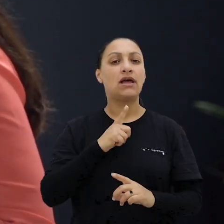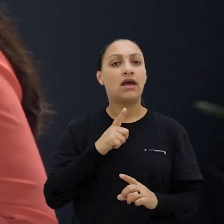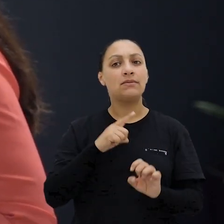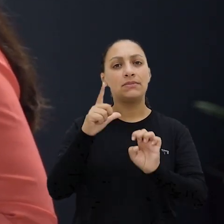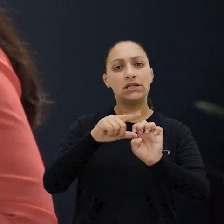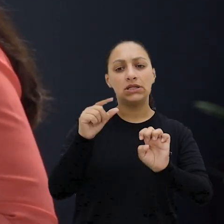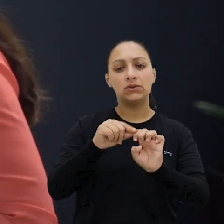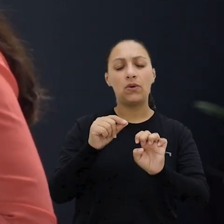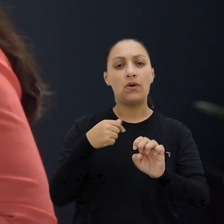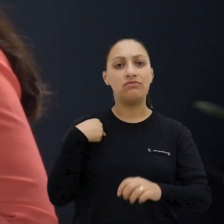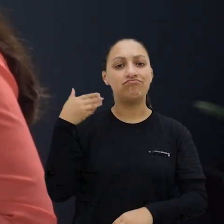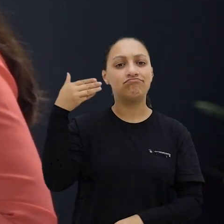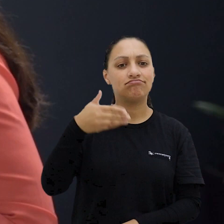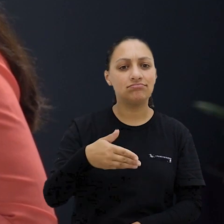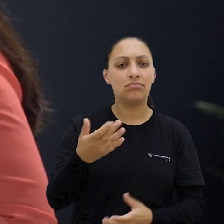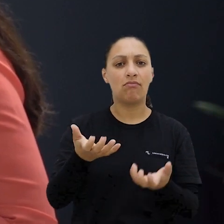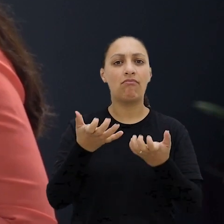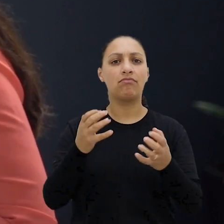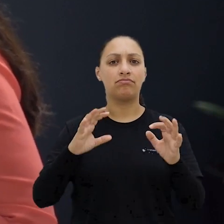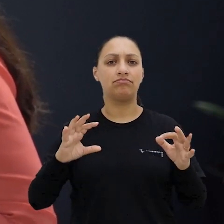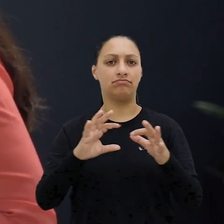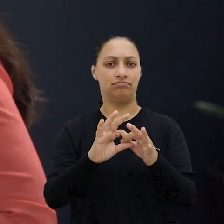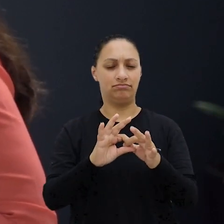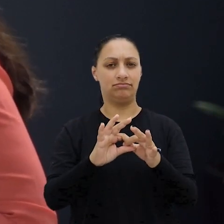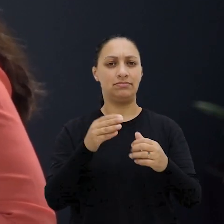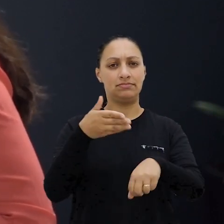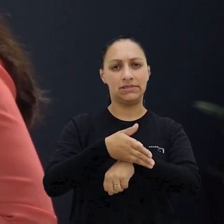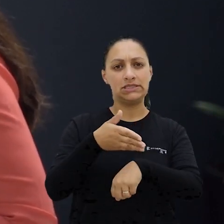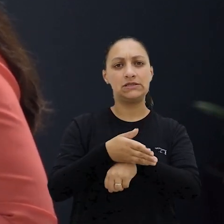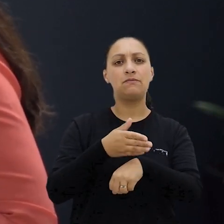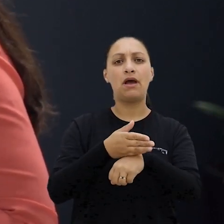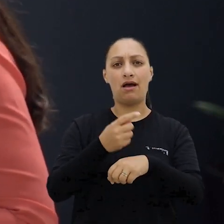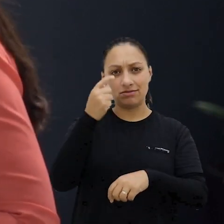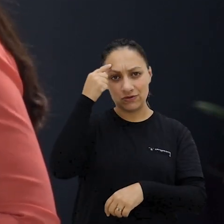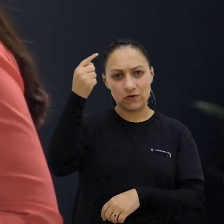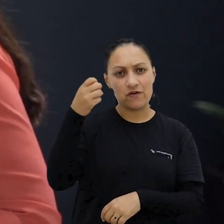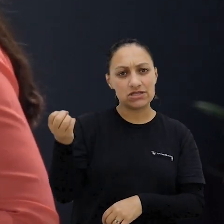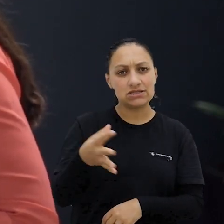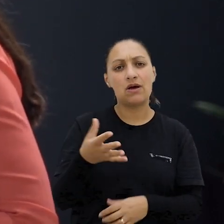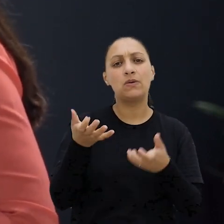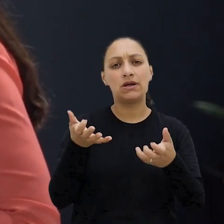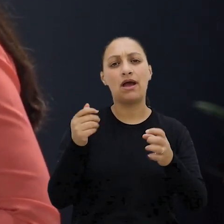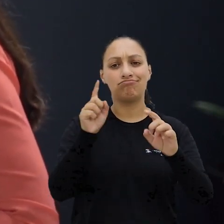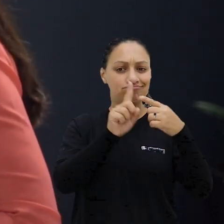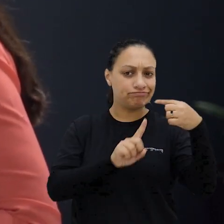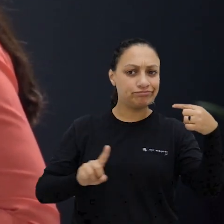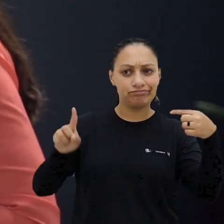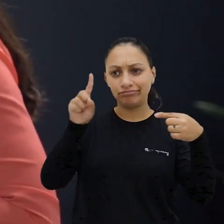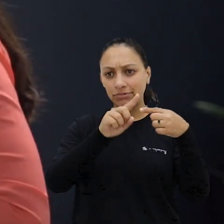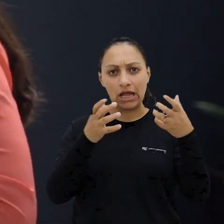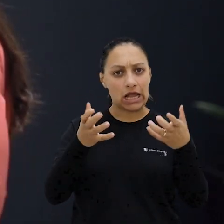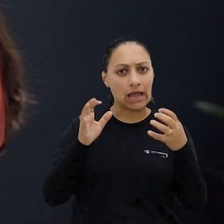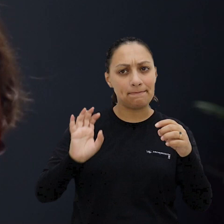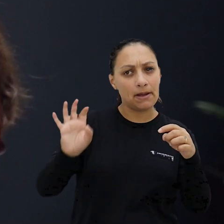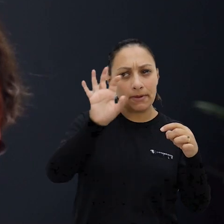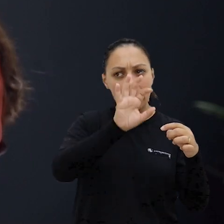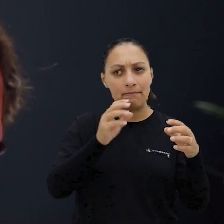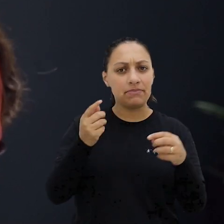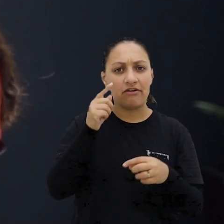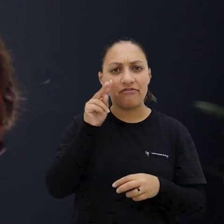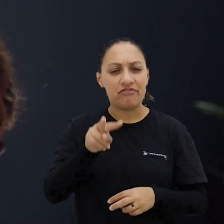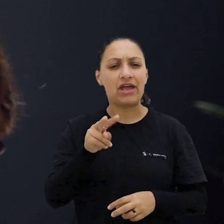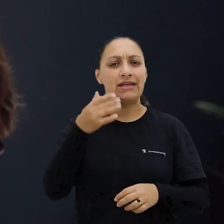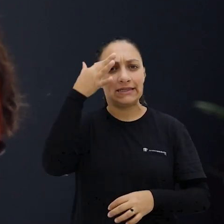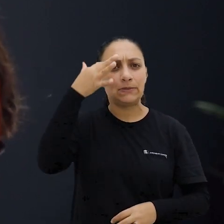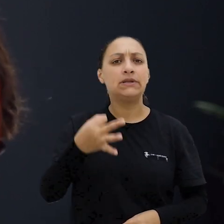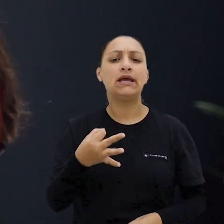empreendedor que vem porque quer se ligar ao ecossistema, quer falar de inovação, quer estar dentro desse meio e entende e vê